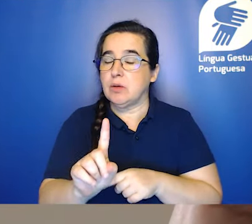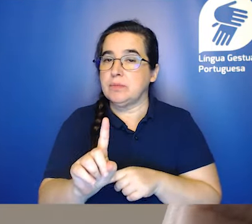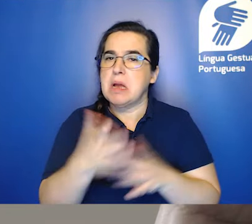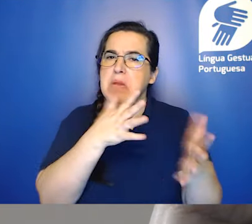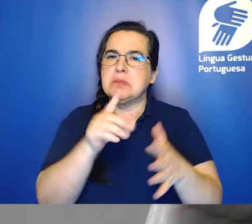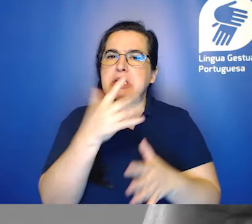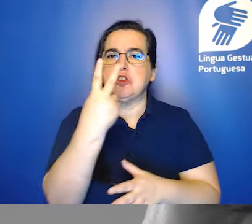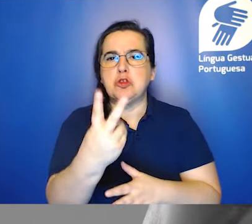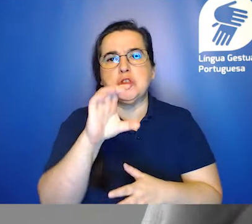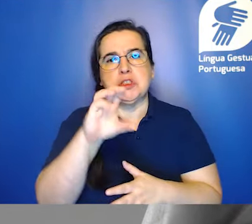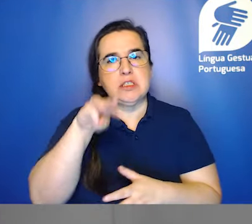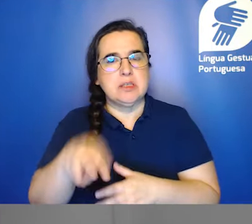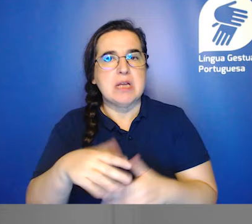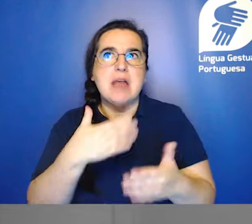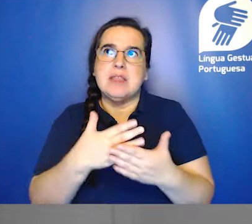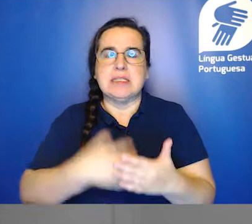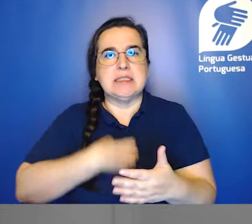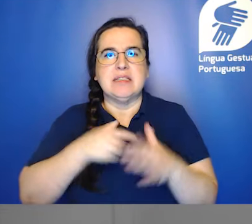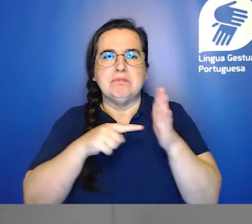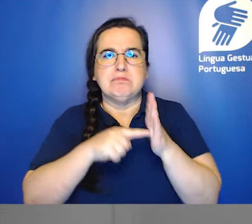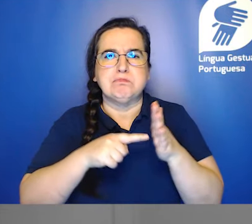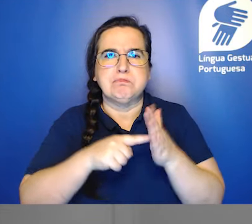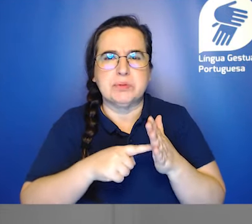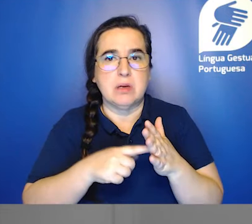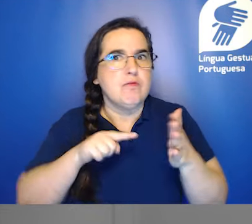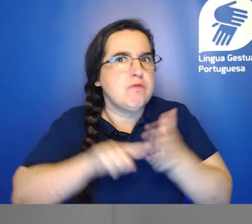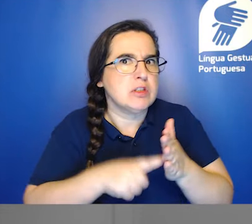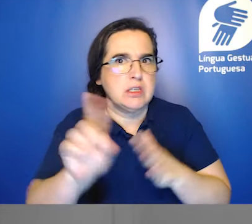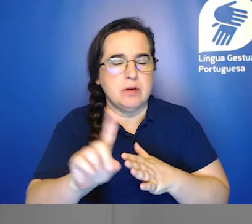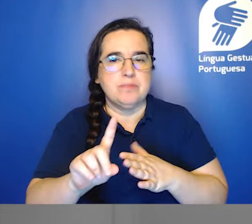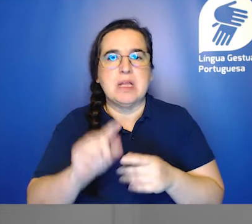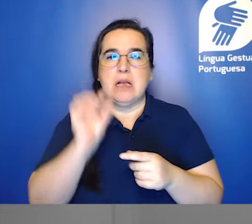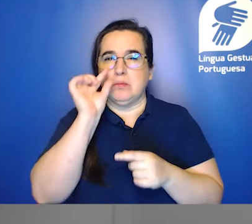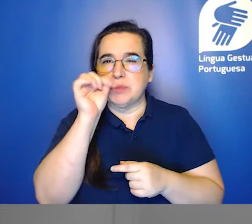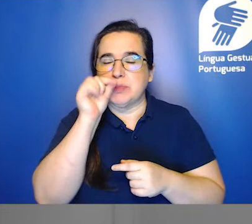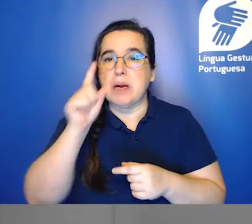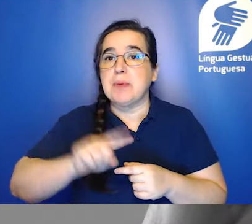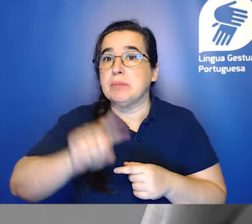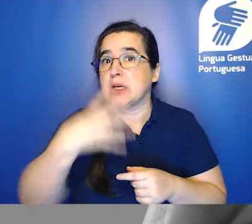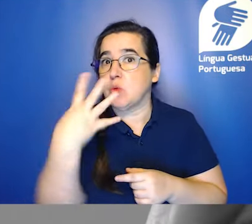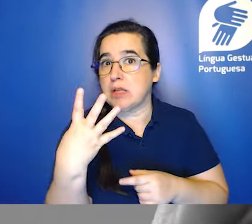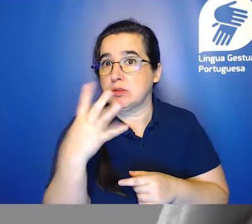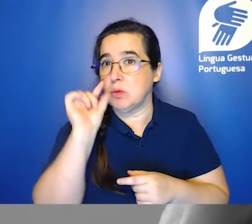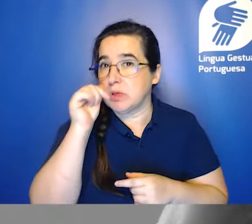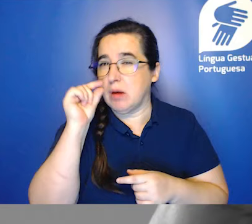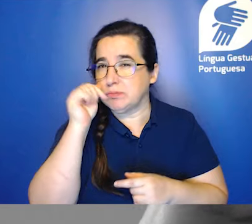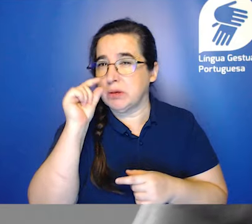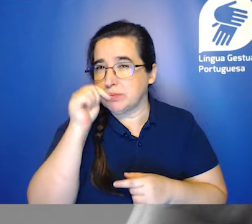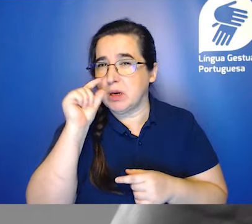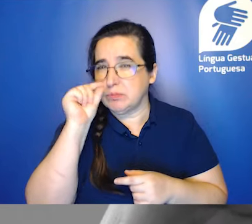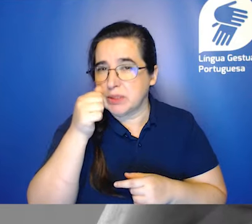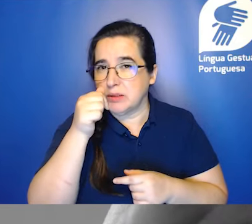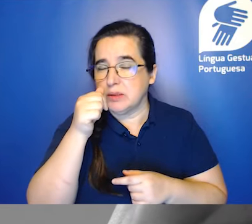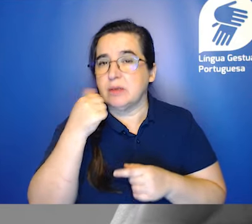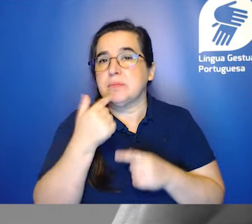não para cima, cerca de 2 cm até sentir resistência, sem fazer pressão. Gira a zaragatoa pelo